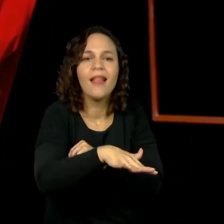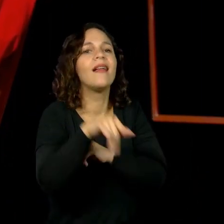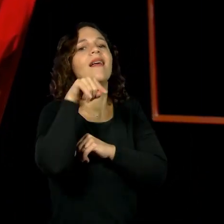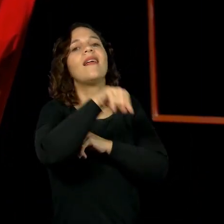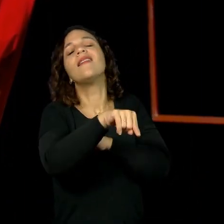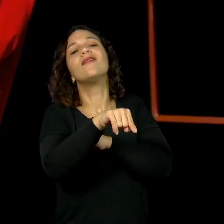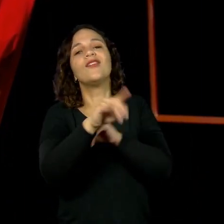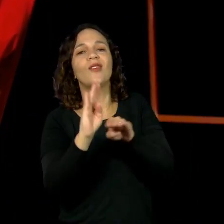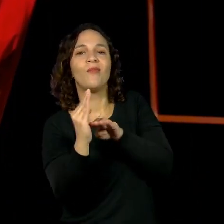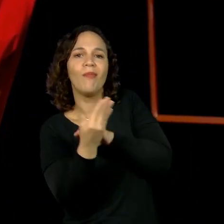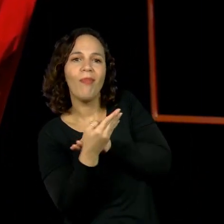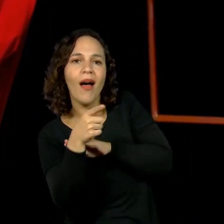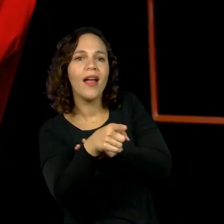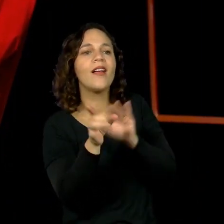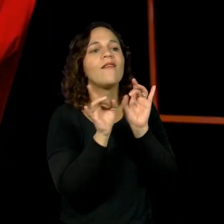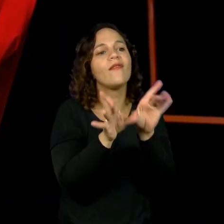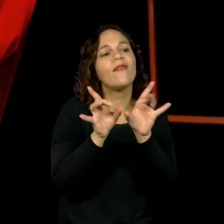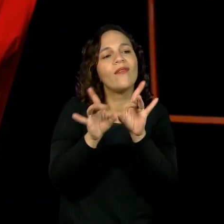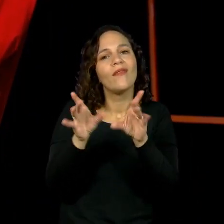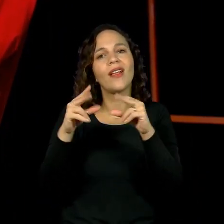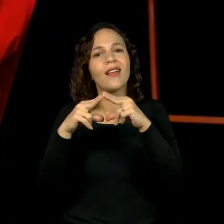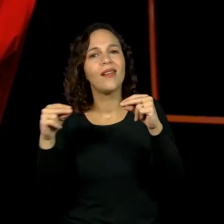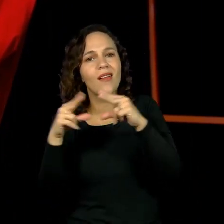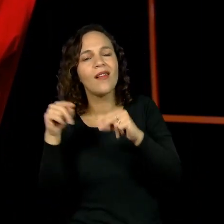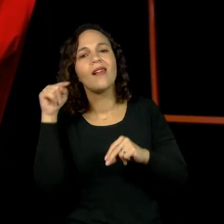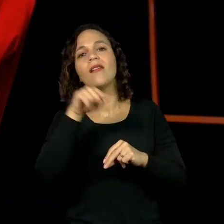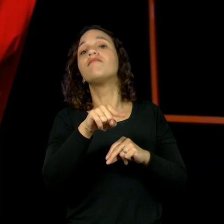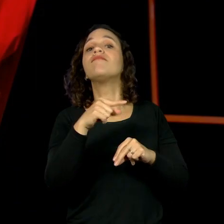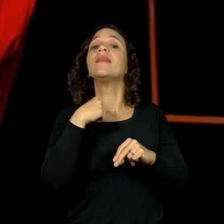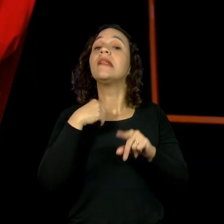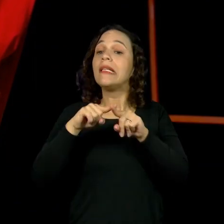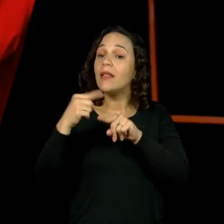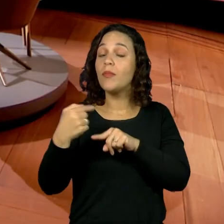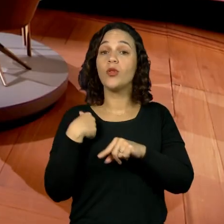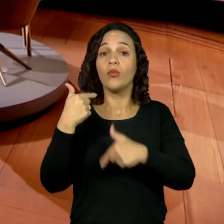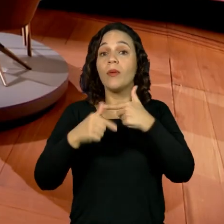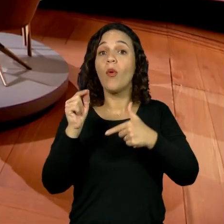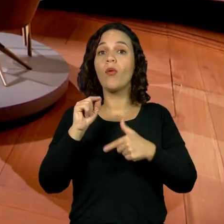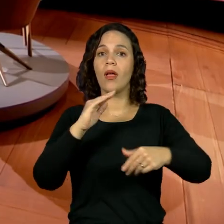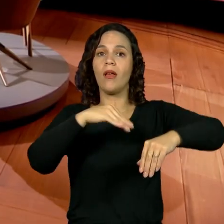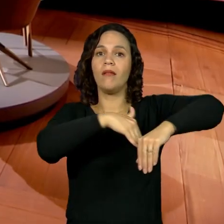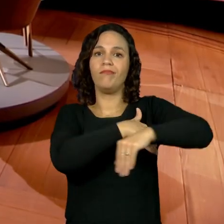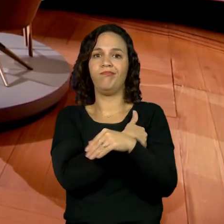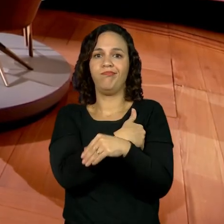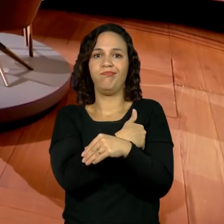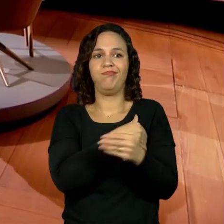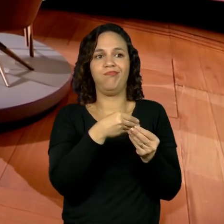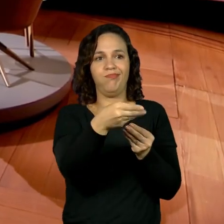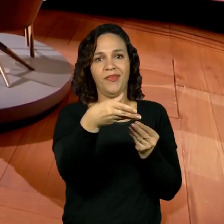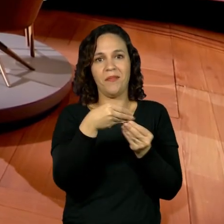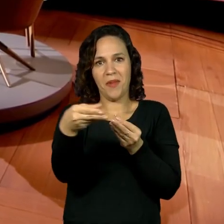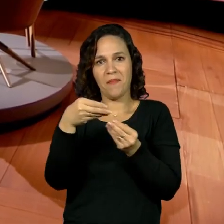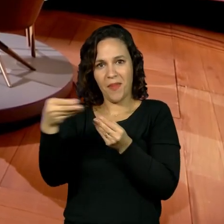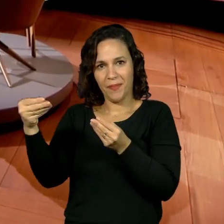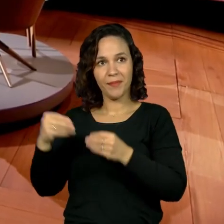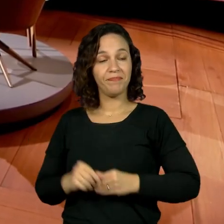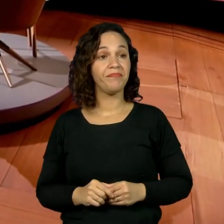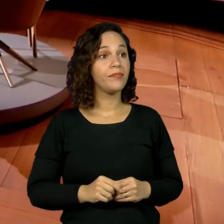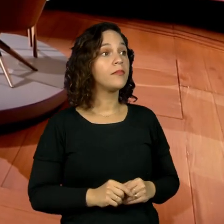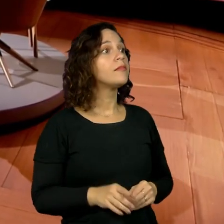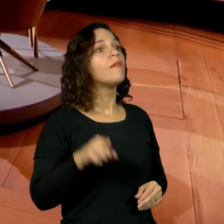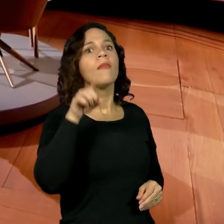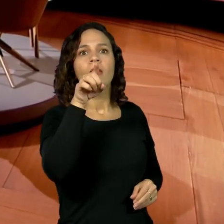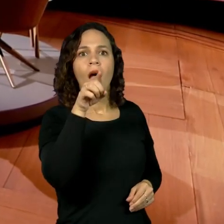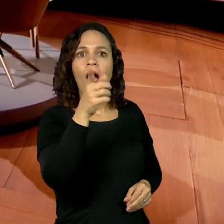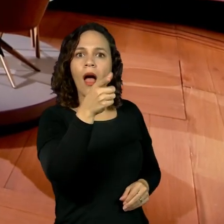e aquela coisa de trabalhar em escritório também. O office boy foi minha chegada. Você foi convocado para o Exército e foi parar na faixa de